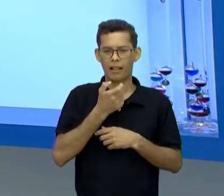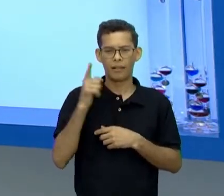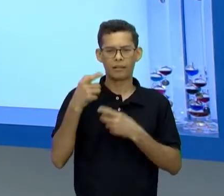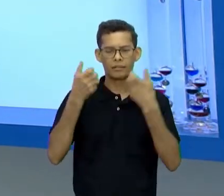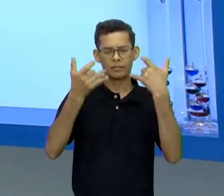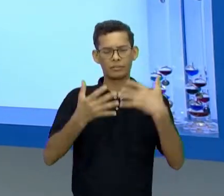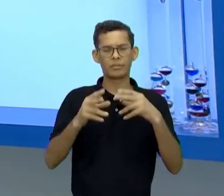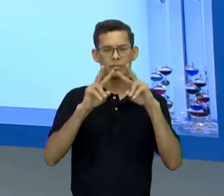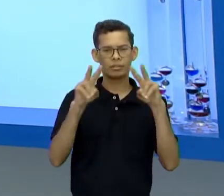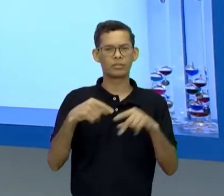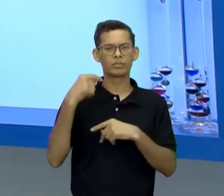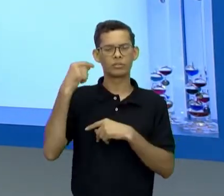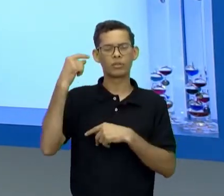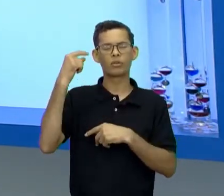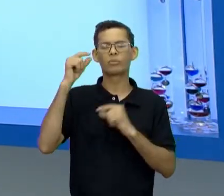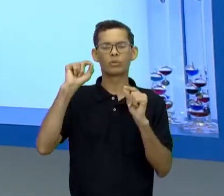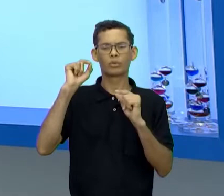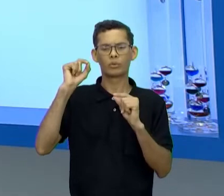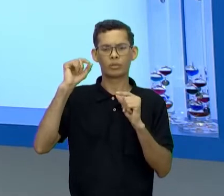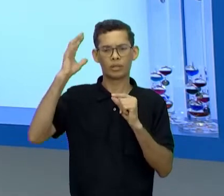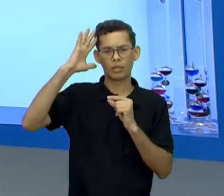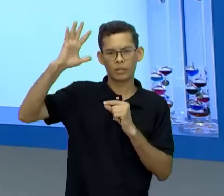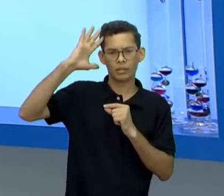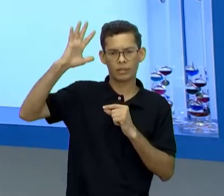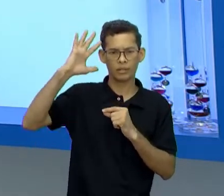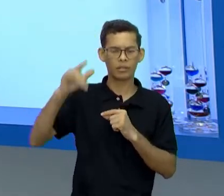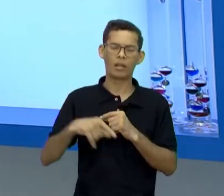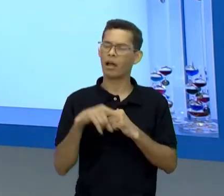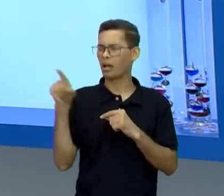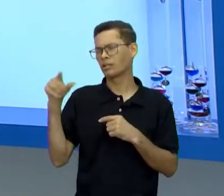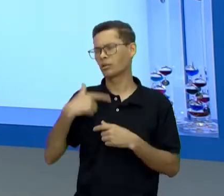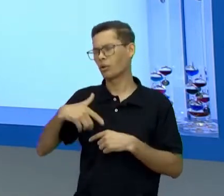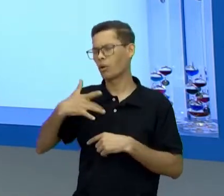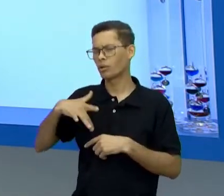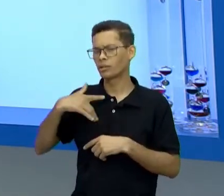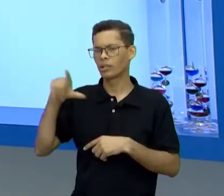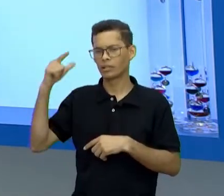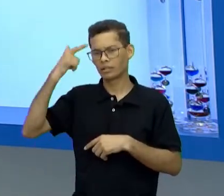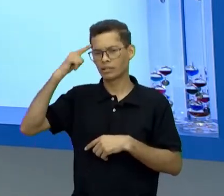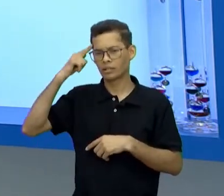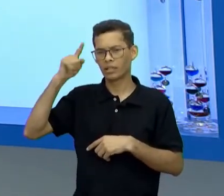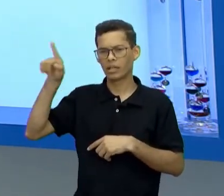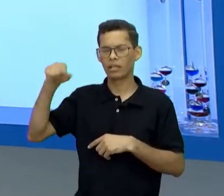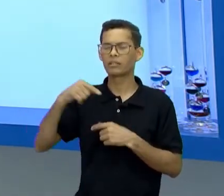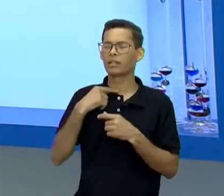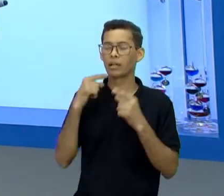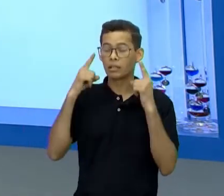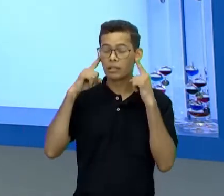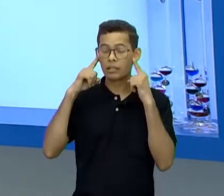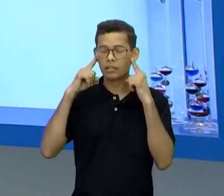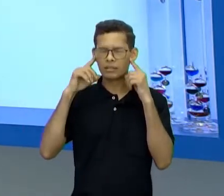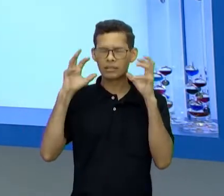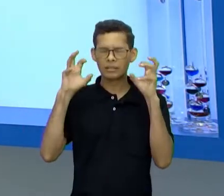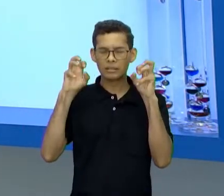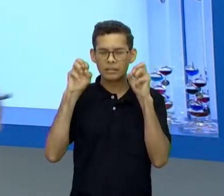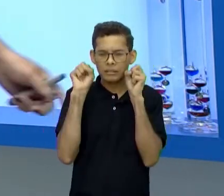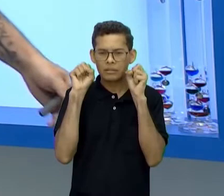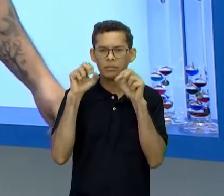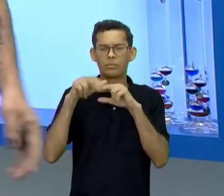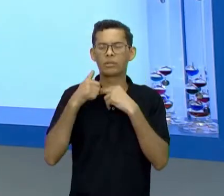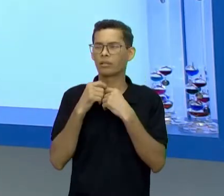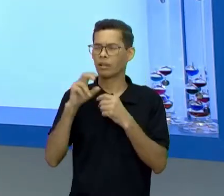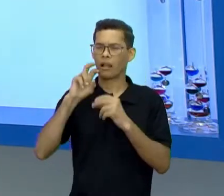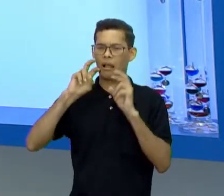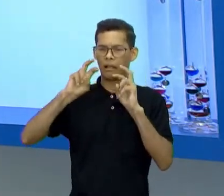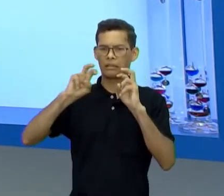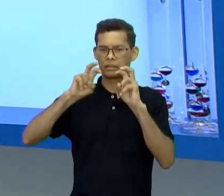tá com o ouvido dela, tá meio sussurdo aqui, que eu tô gritando na orelha dela, que ela falou assim, você vai matar, deitando na minha orelha. Por que,